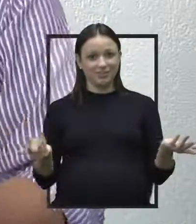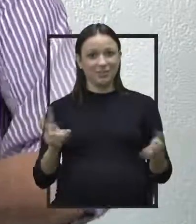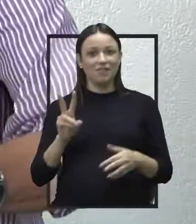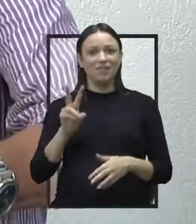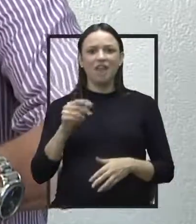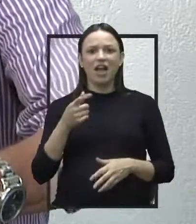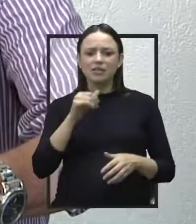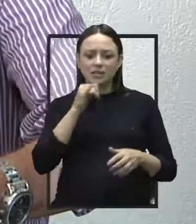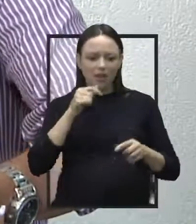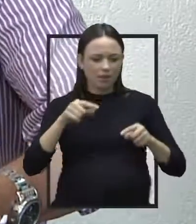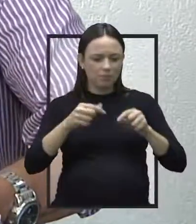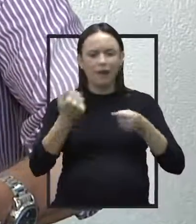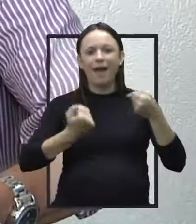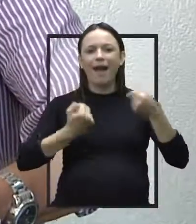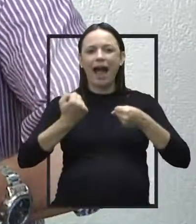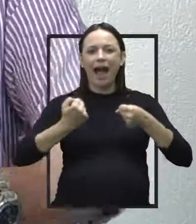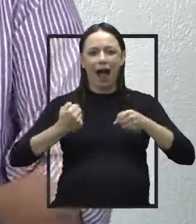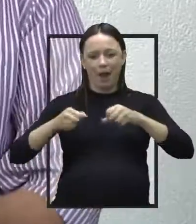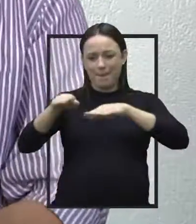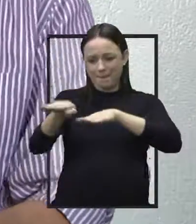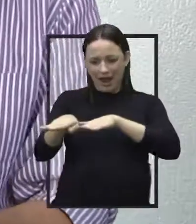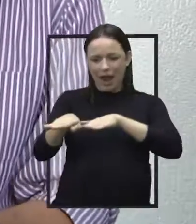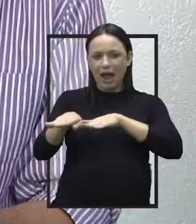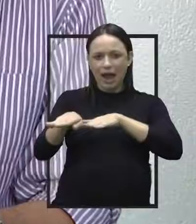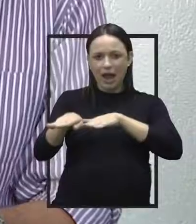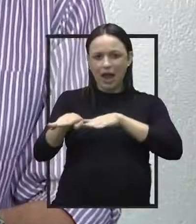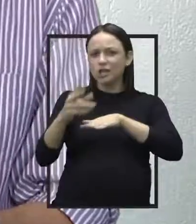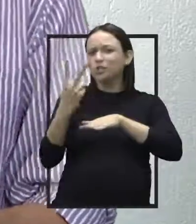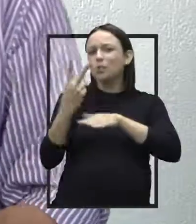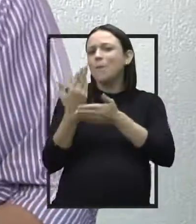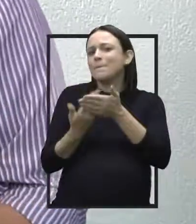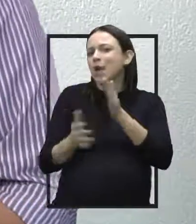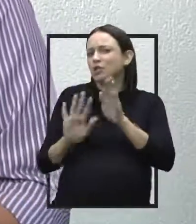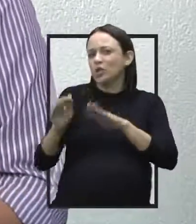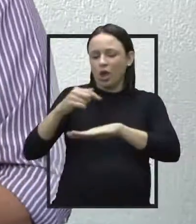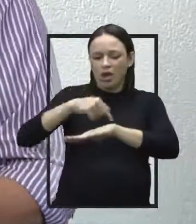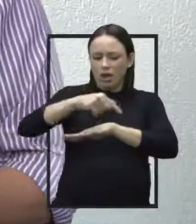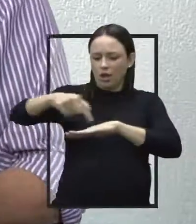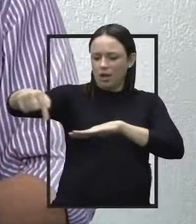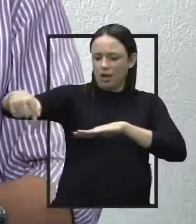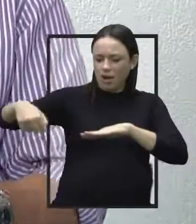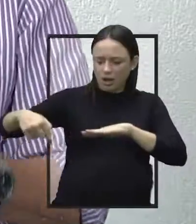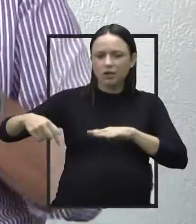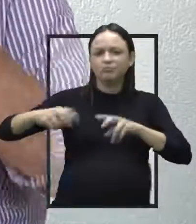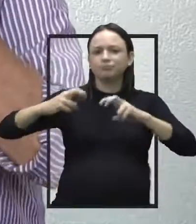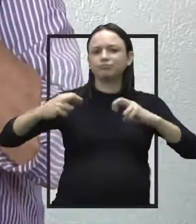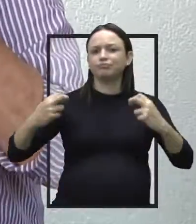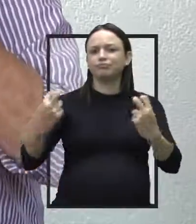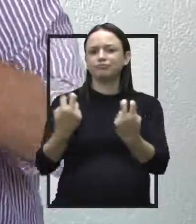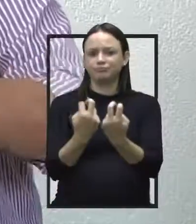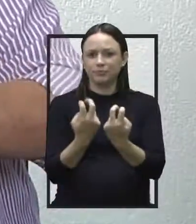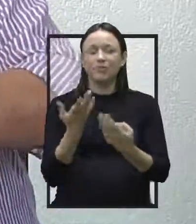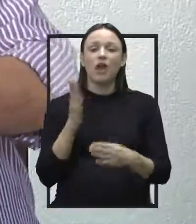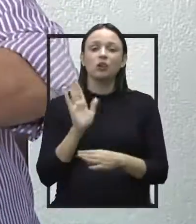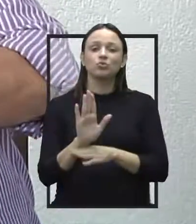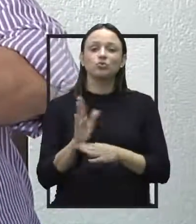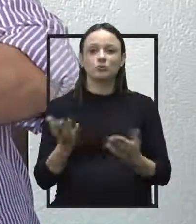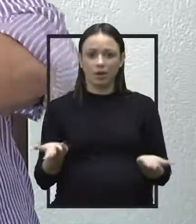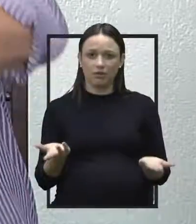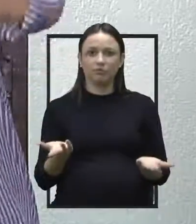ocupar o quê? 2 vagas de carro, mas pelo menos vai ajudar nesse momento que nós estamos passando por uma